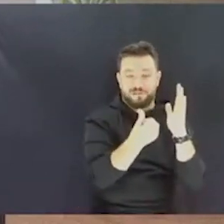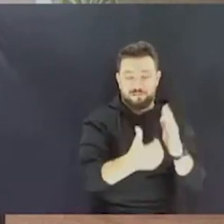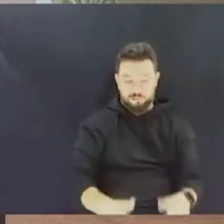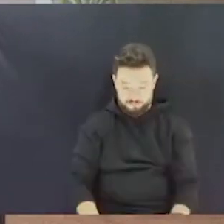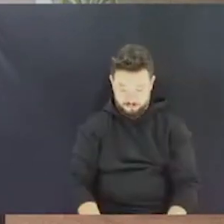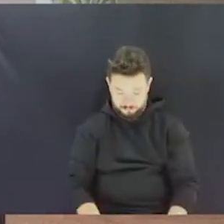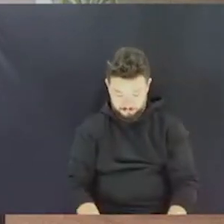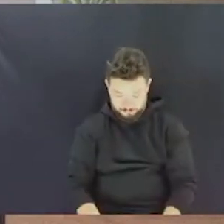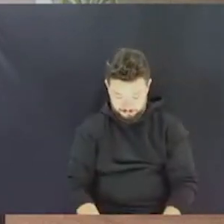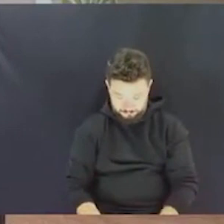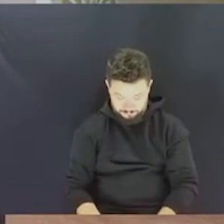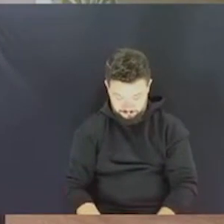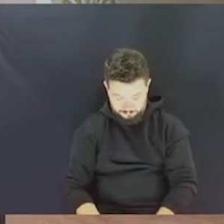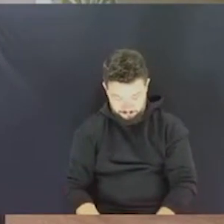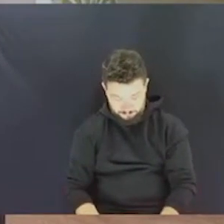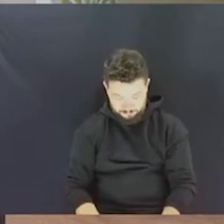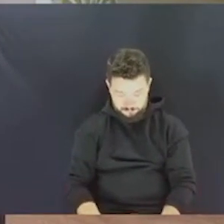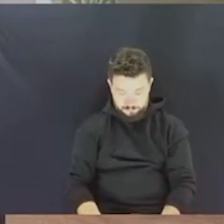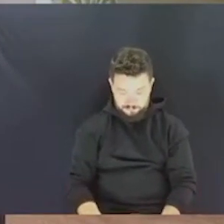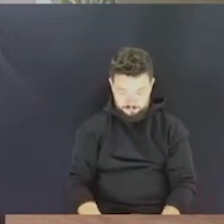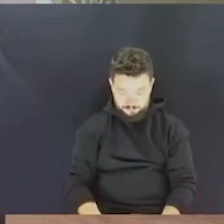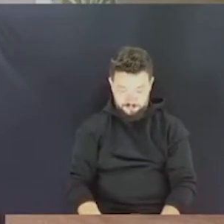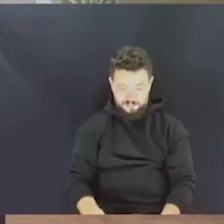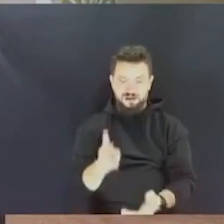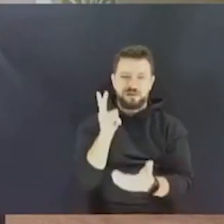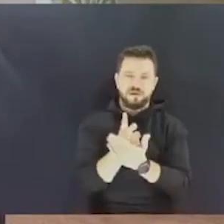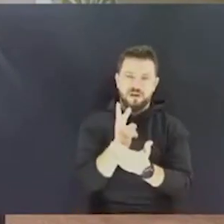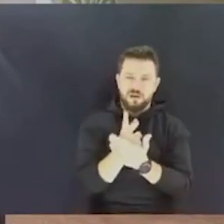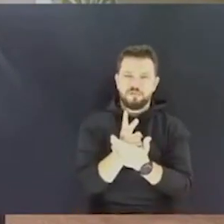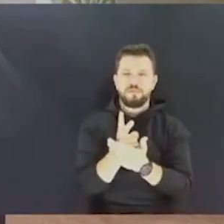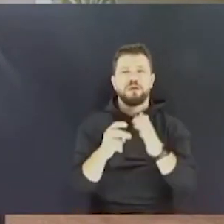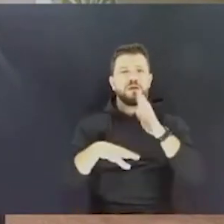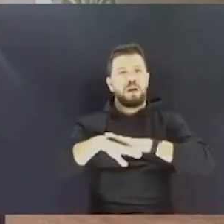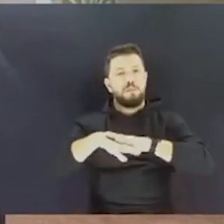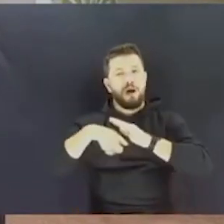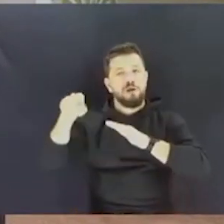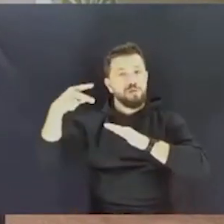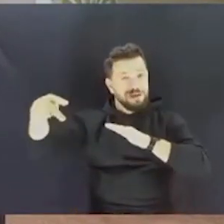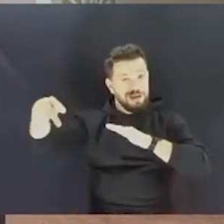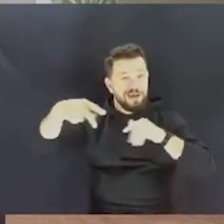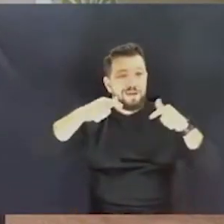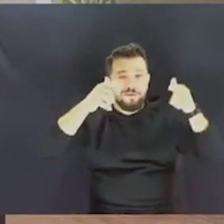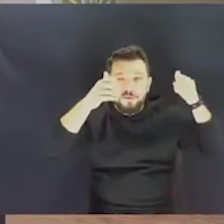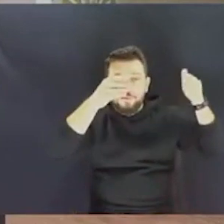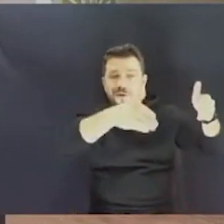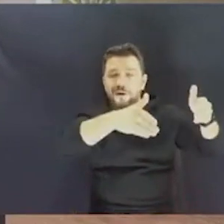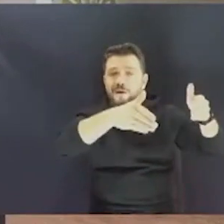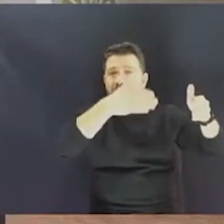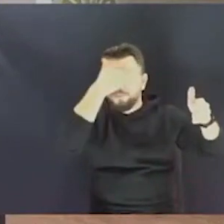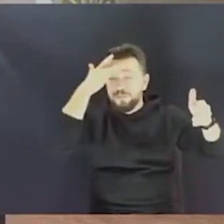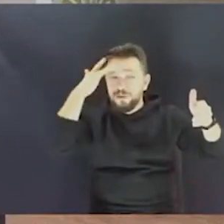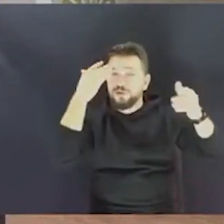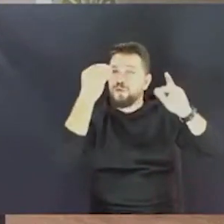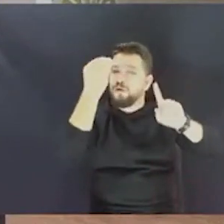altruístas ações programas voltados aos mais necessitados e menos favorecidos estando à frente de trabalhos nas áreas de educação